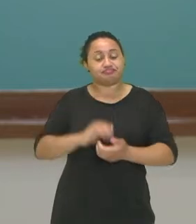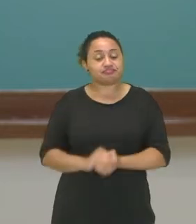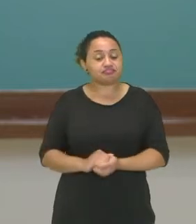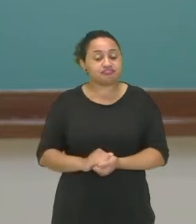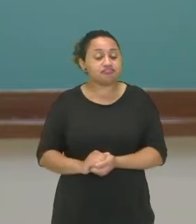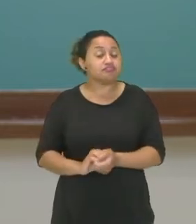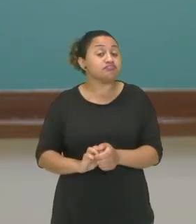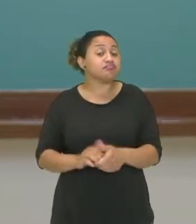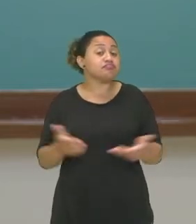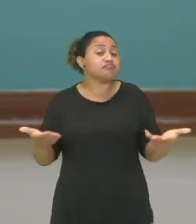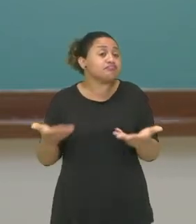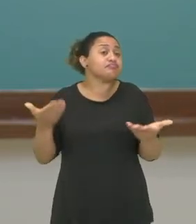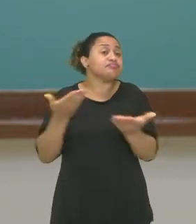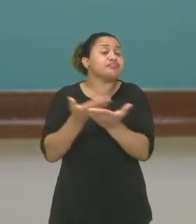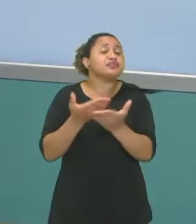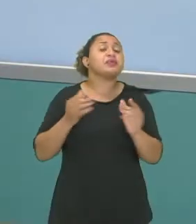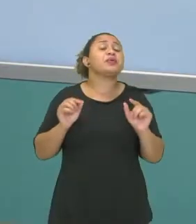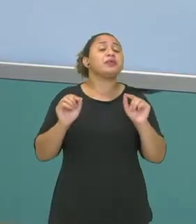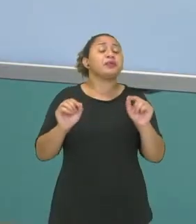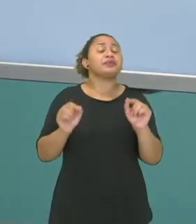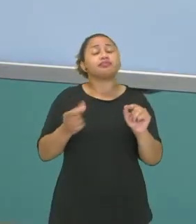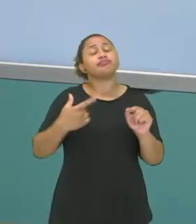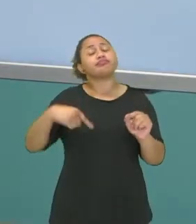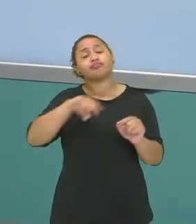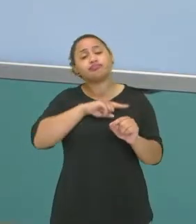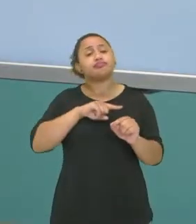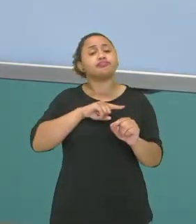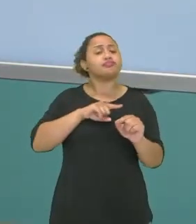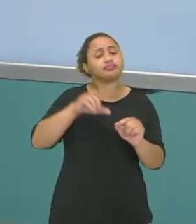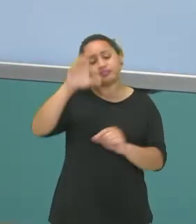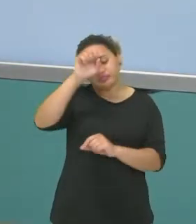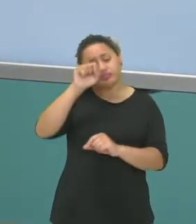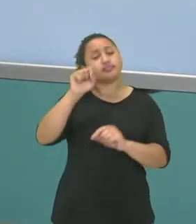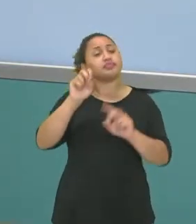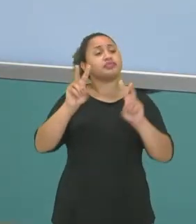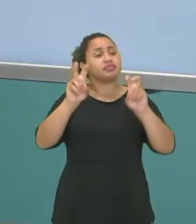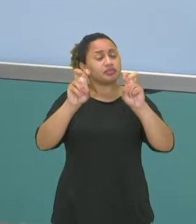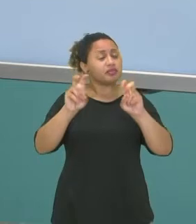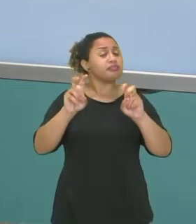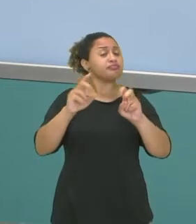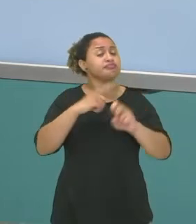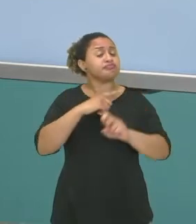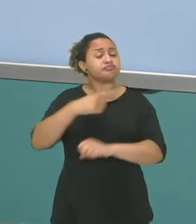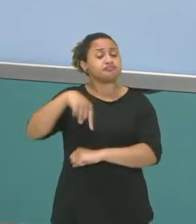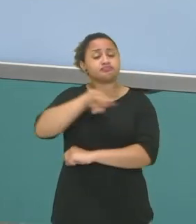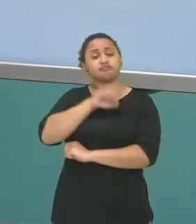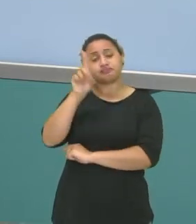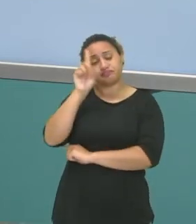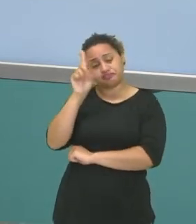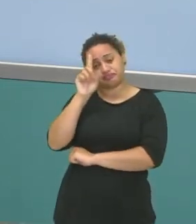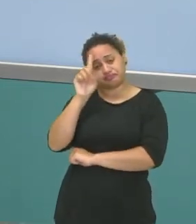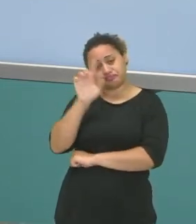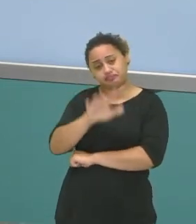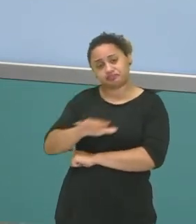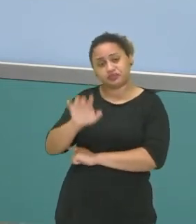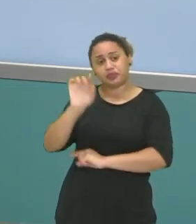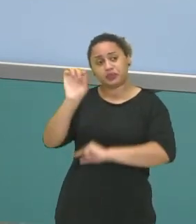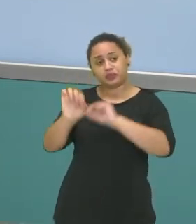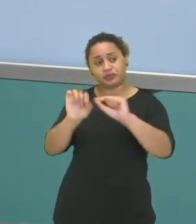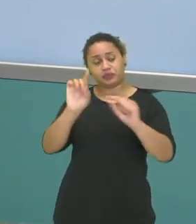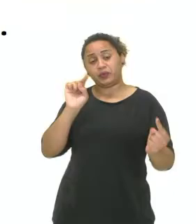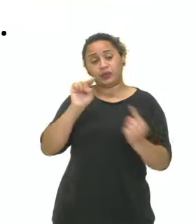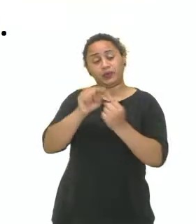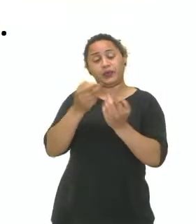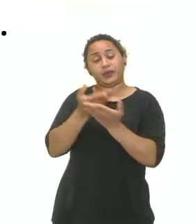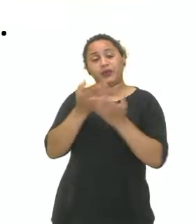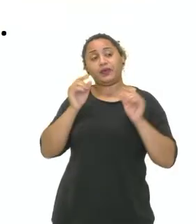nesta aula, nós vamos abordar um tema bastante presente no nosso dia a dia, na nossa realidade. O objetivo desta